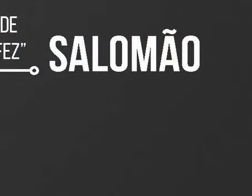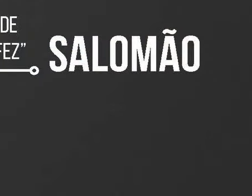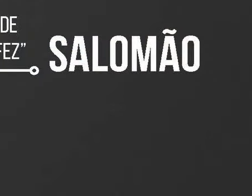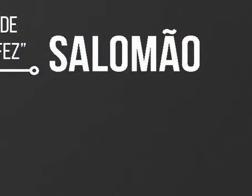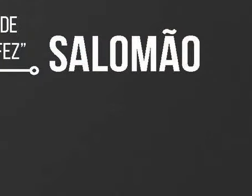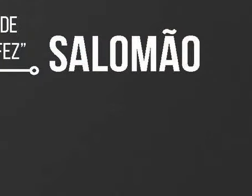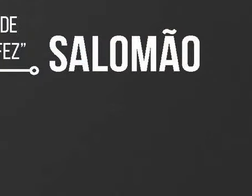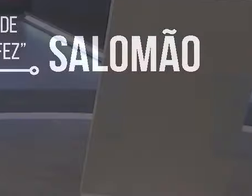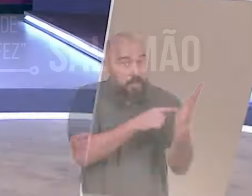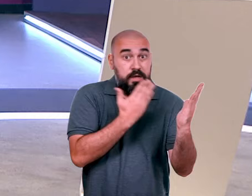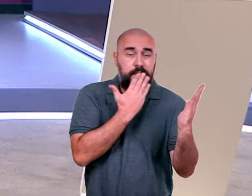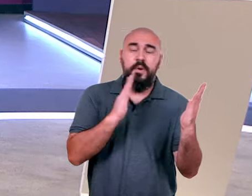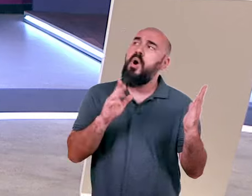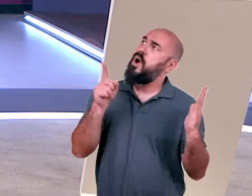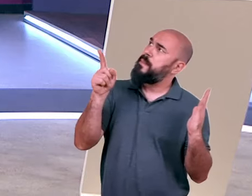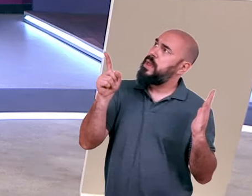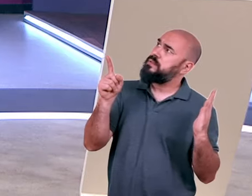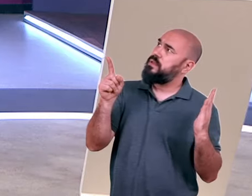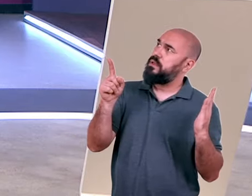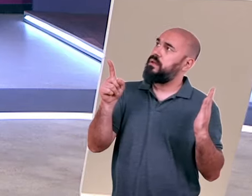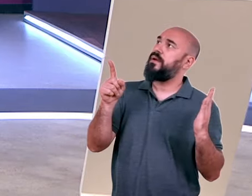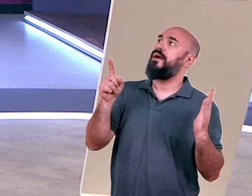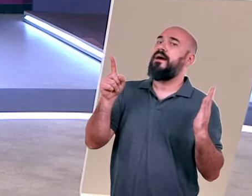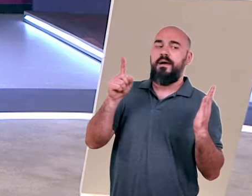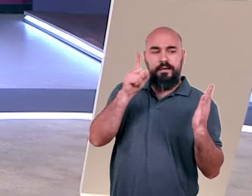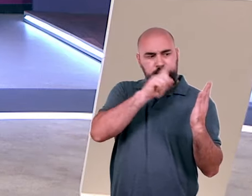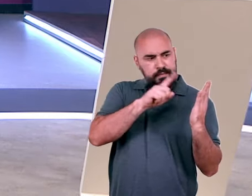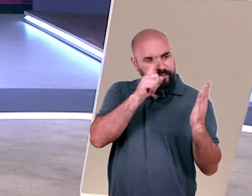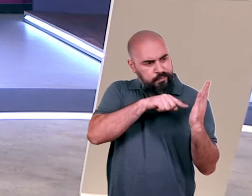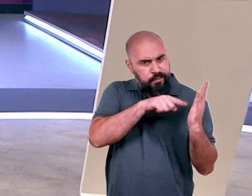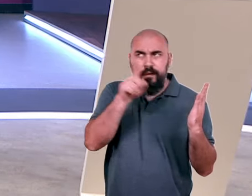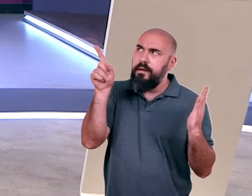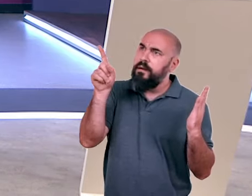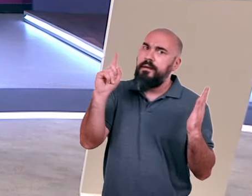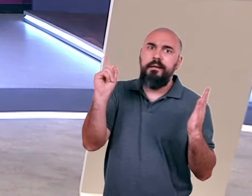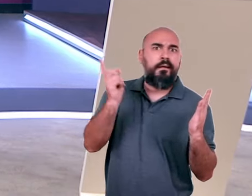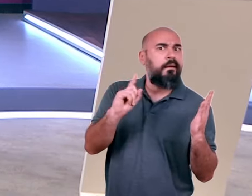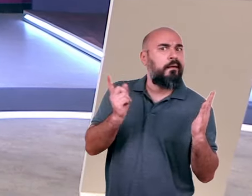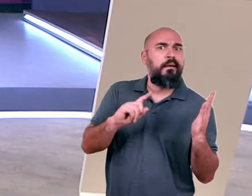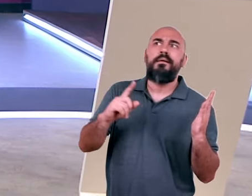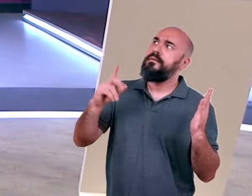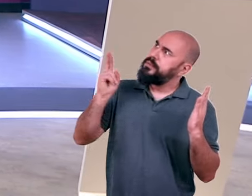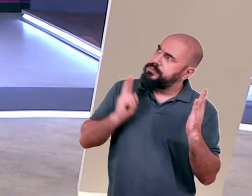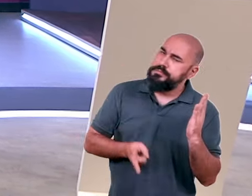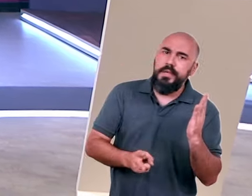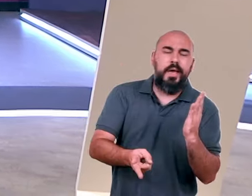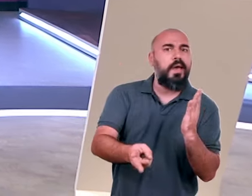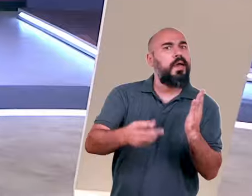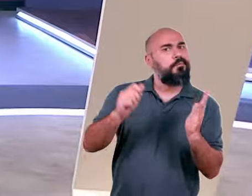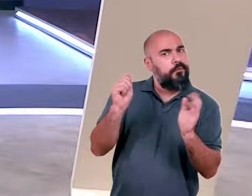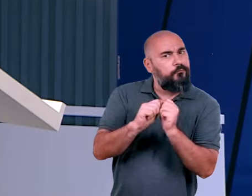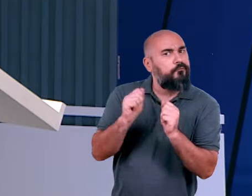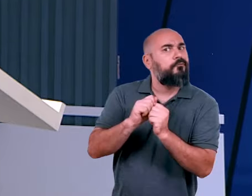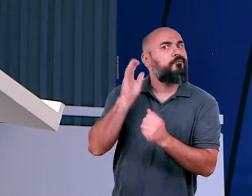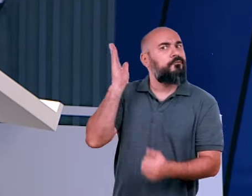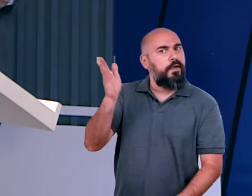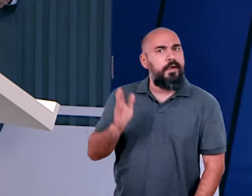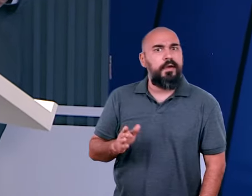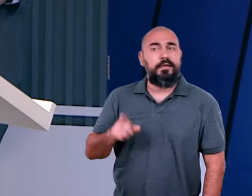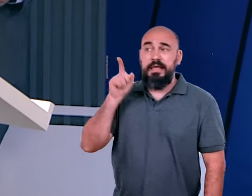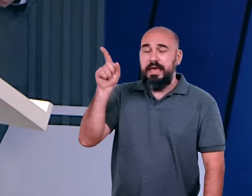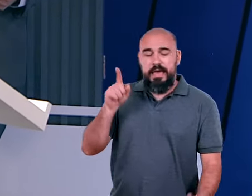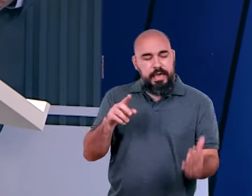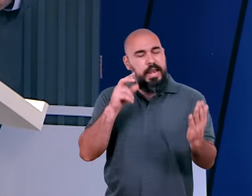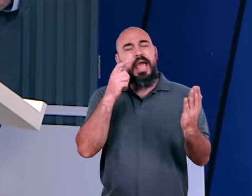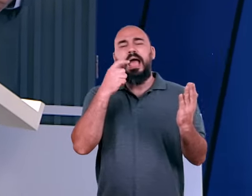falhou, porque tudo que Deus falou que faria, Ele fez, e Ele faz. Deus não